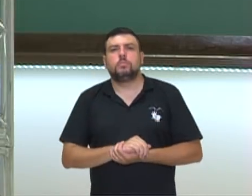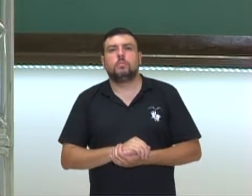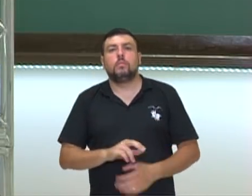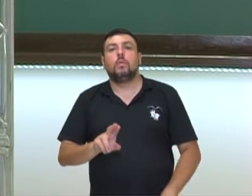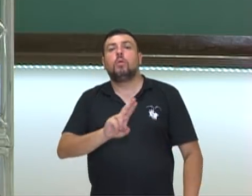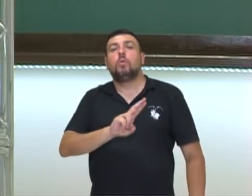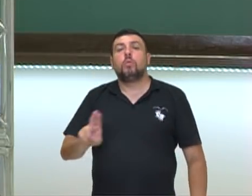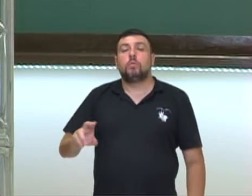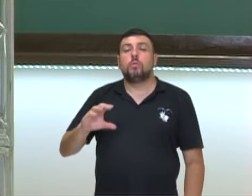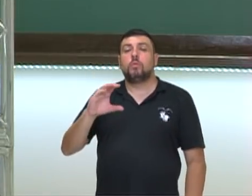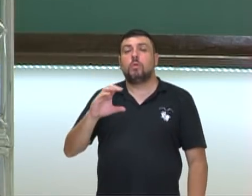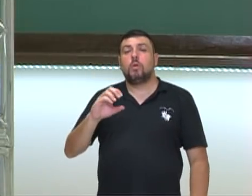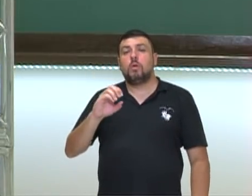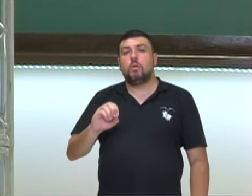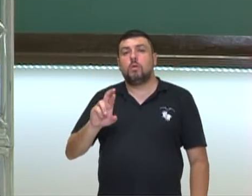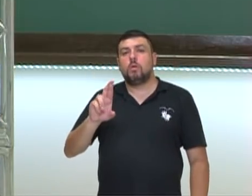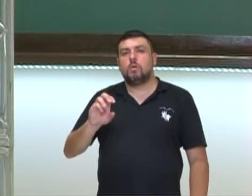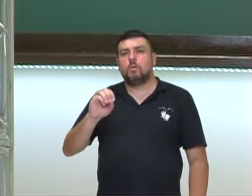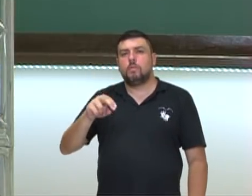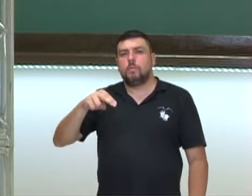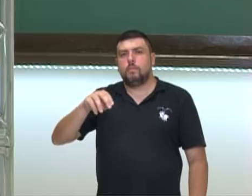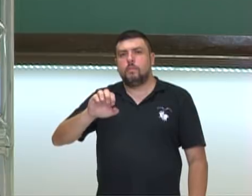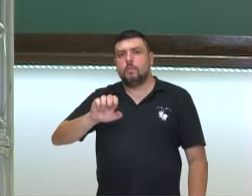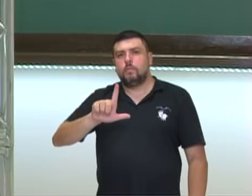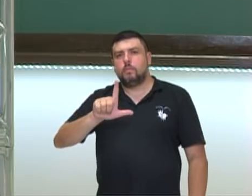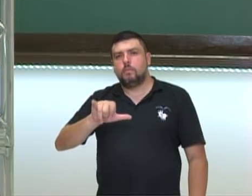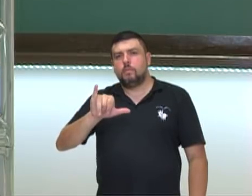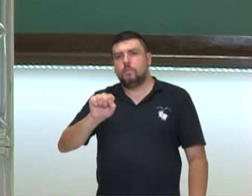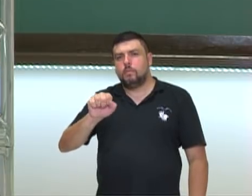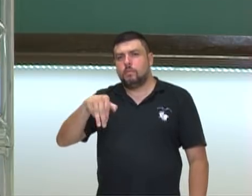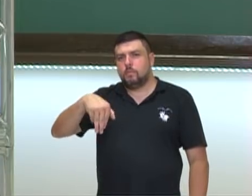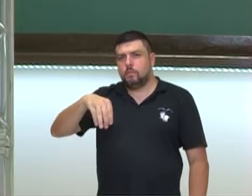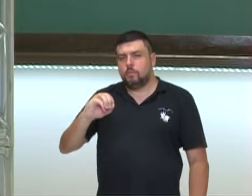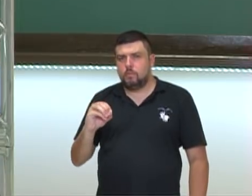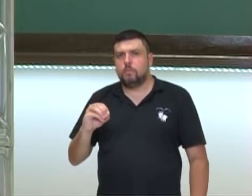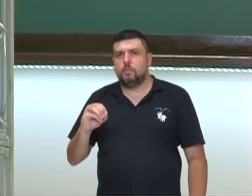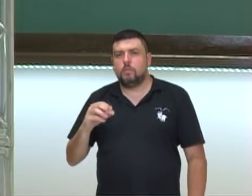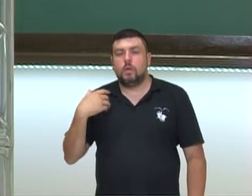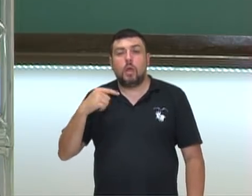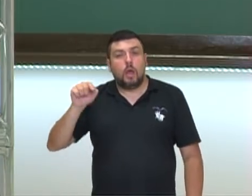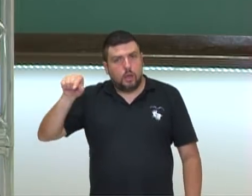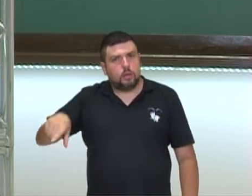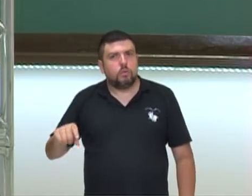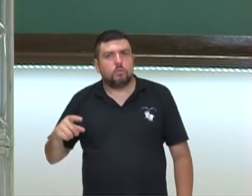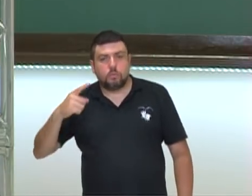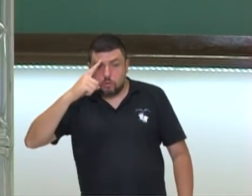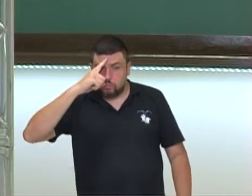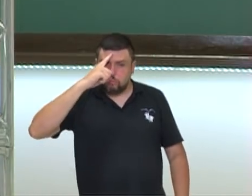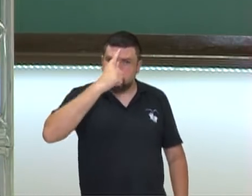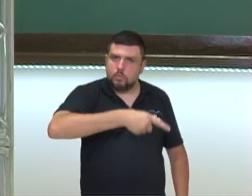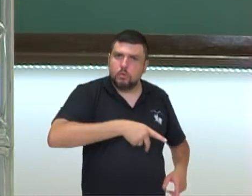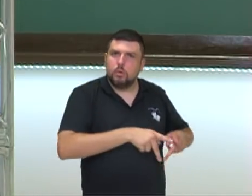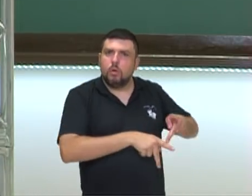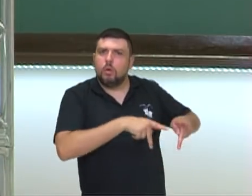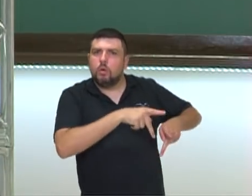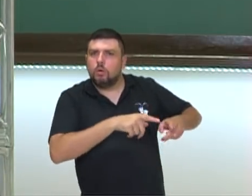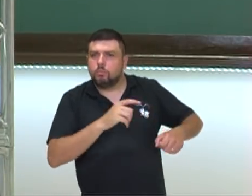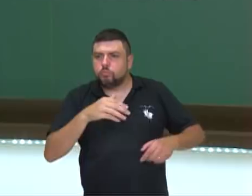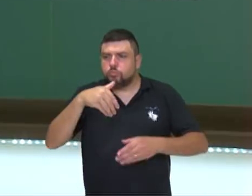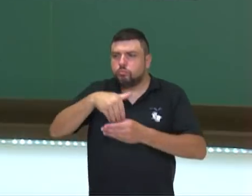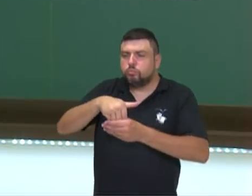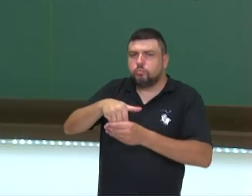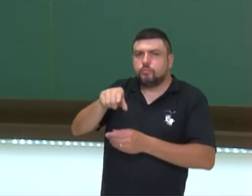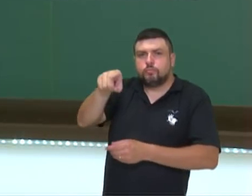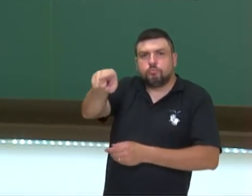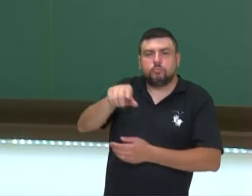de coronelismo. Os coronéis mantendo, se apropriando do poder e mantendo o poder.